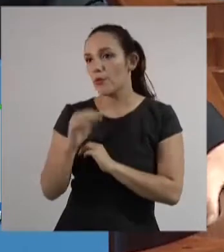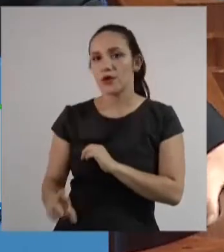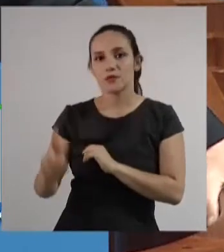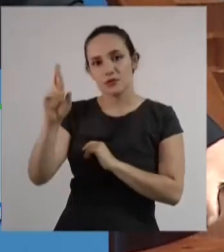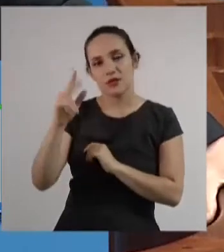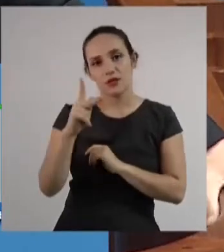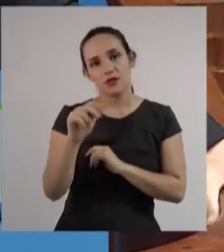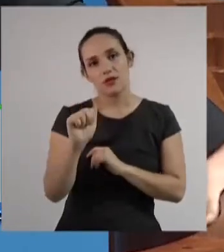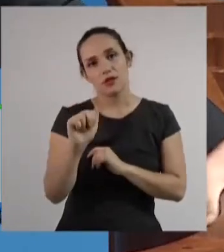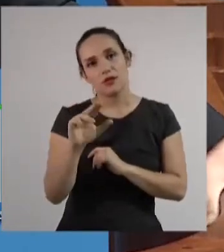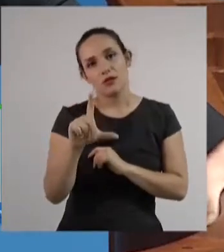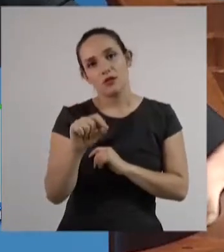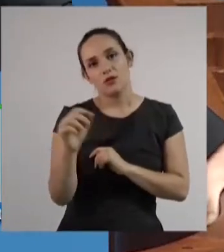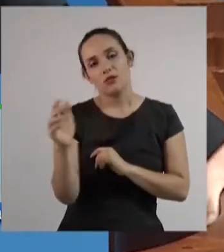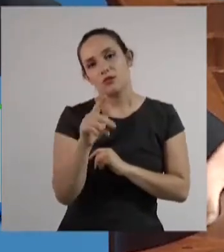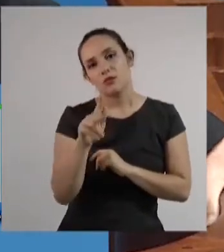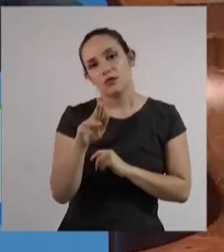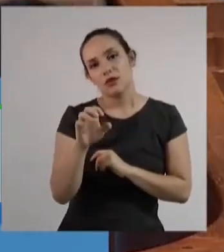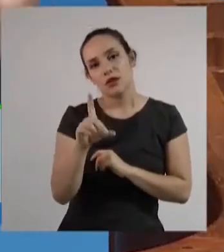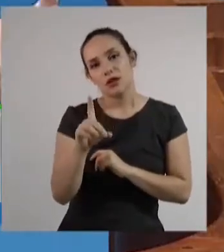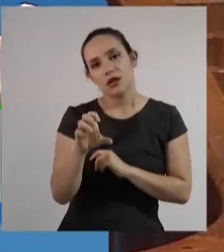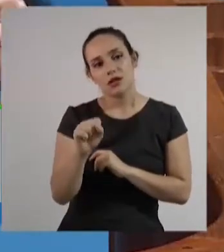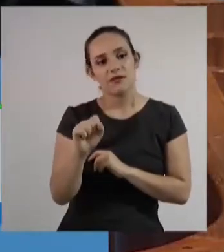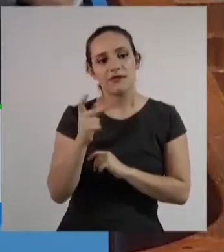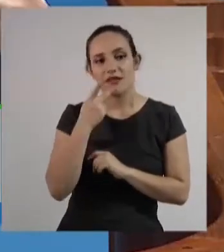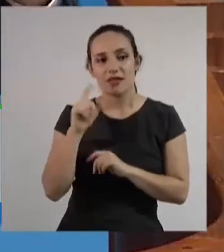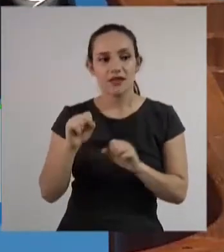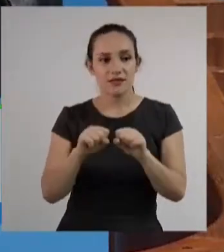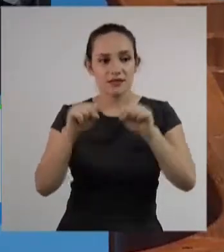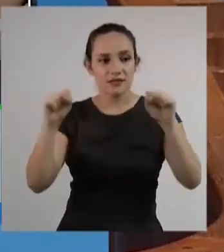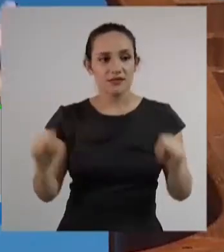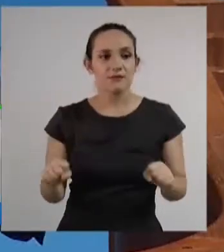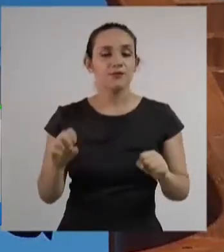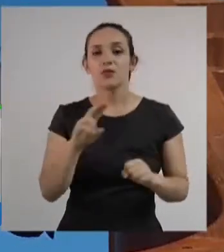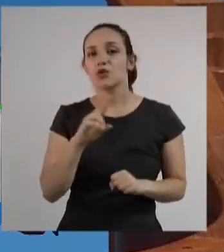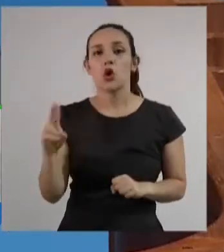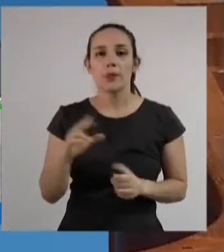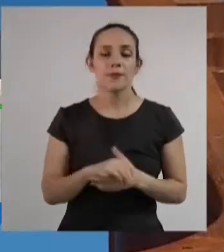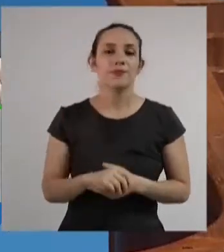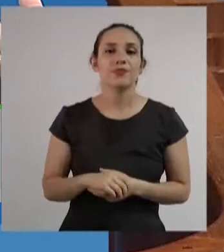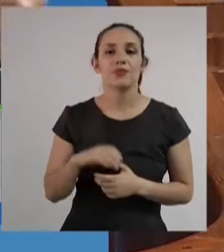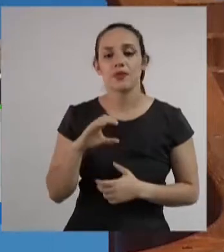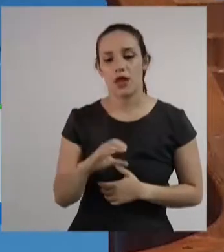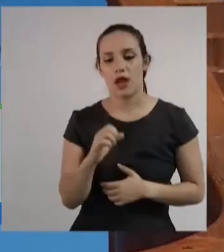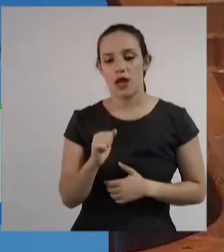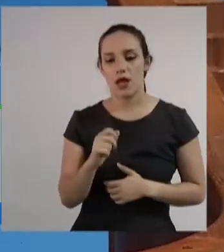do presidente eleito, fala num sistema de capitalização